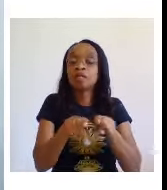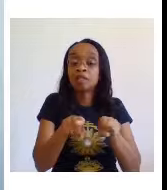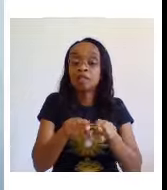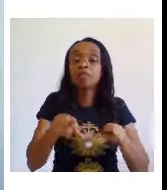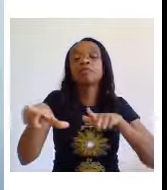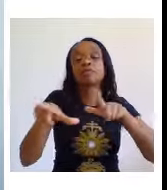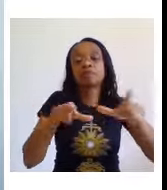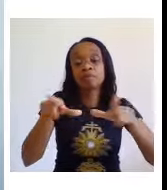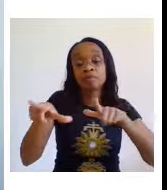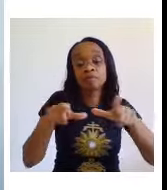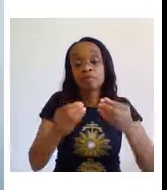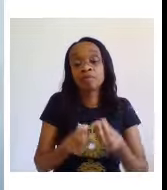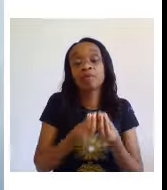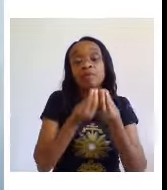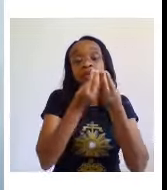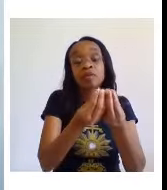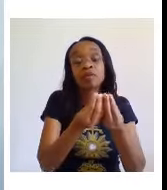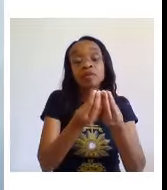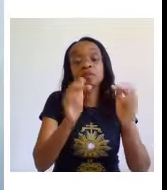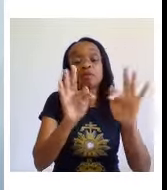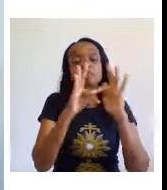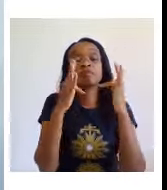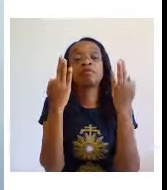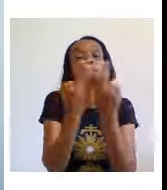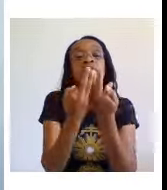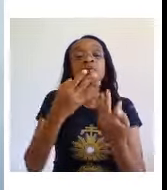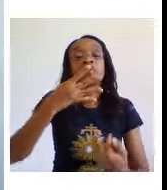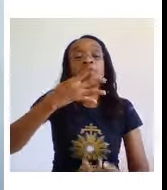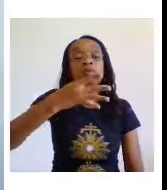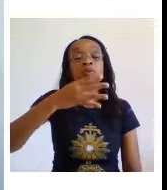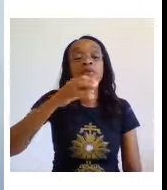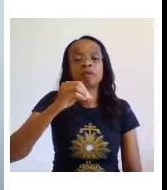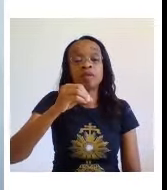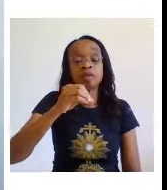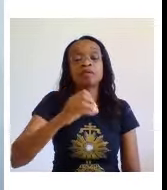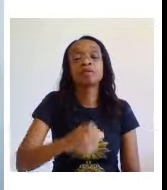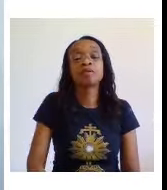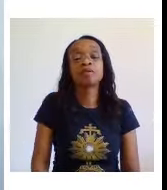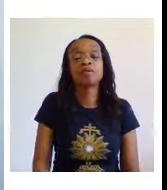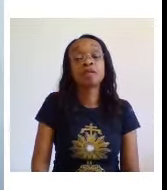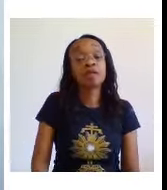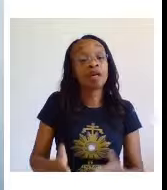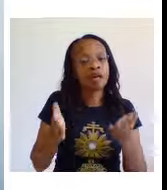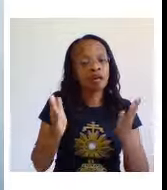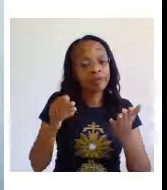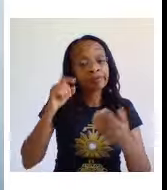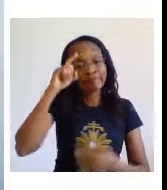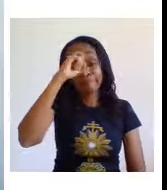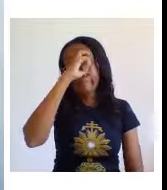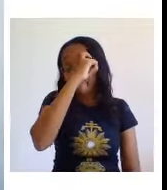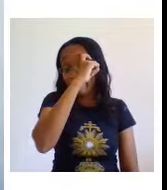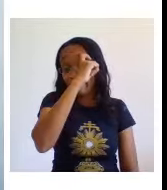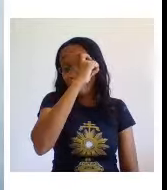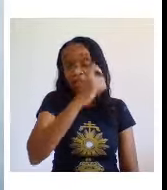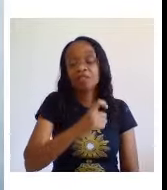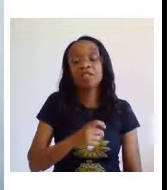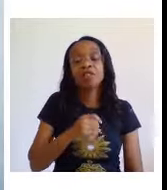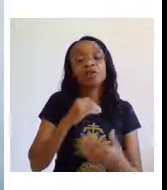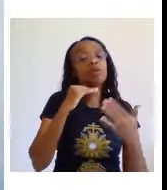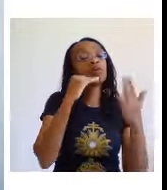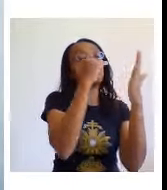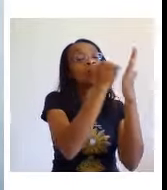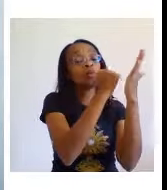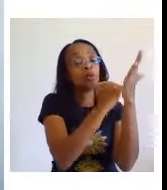famílias. No momento, eles estão numa situação um pouco mais difícil e eles estão fazendo esse projeto